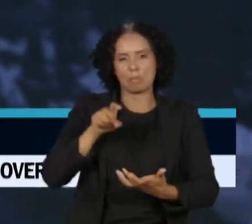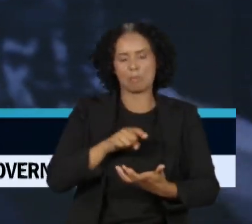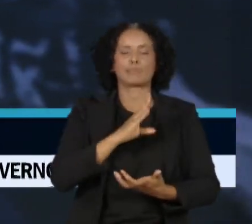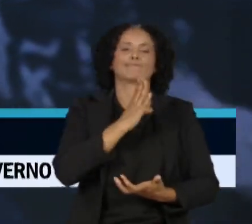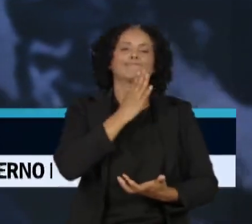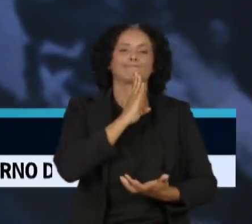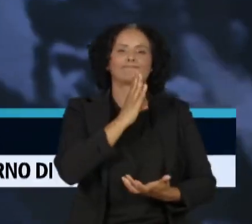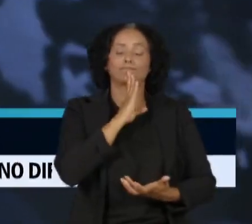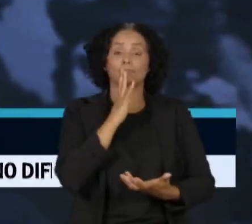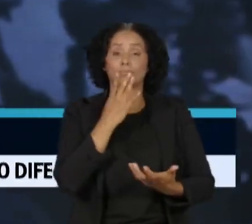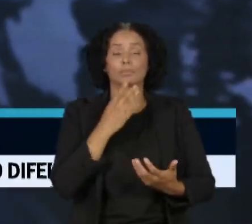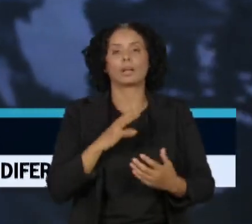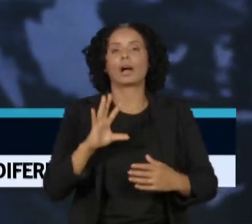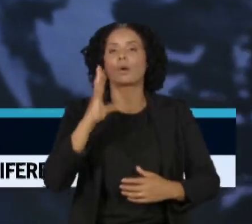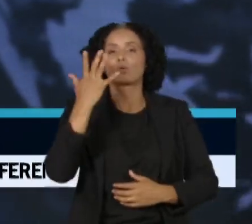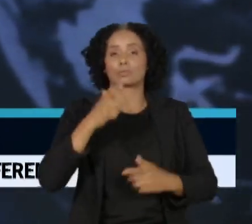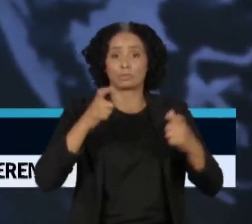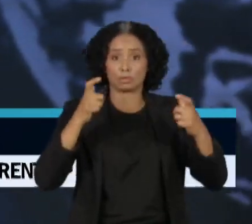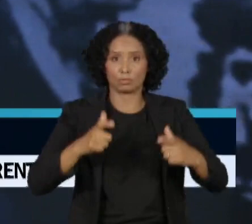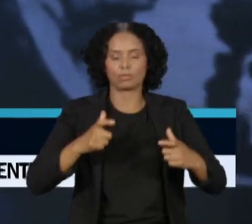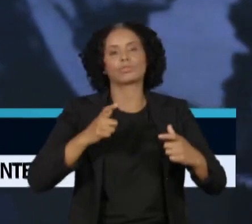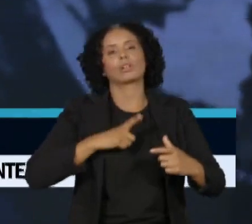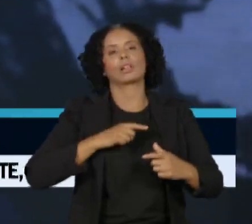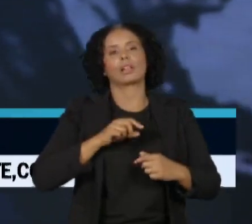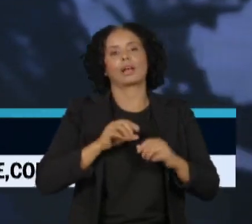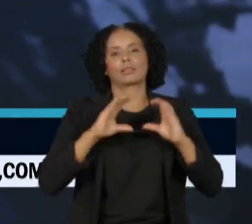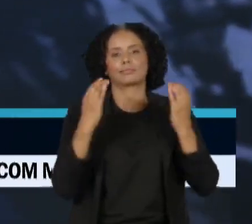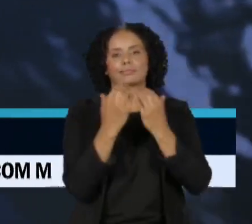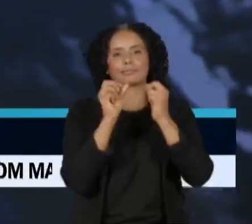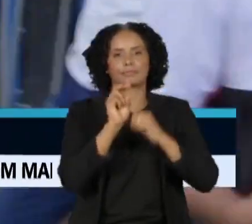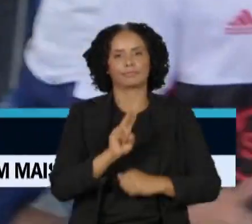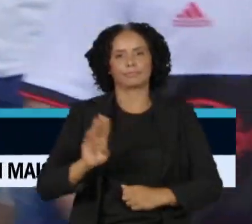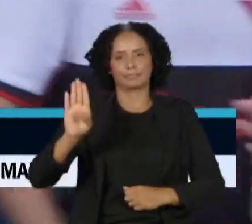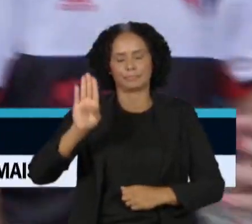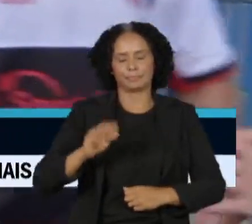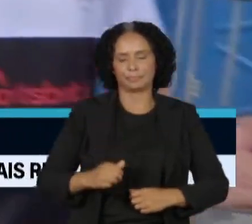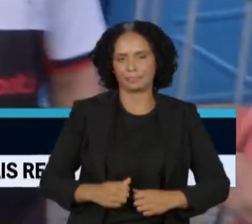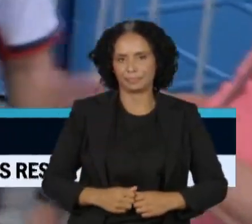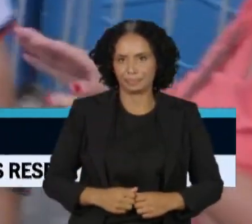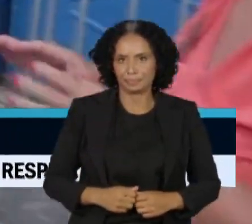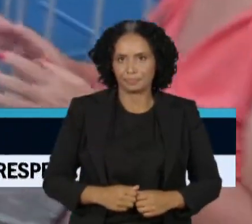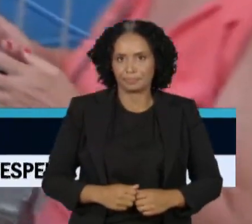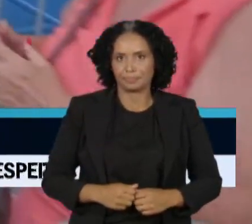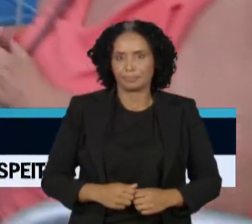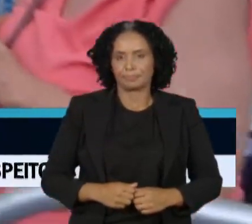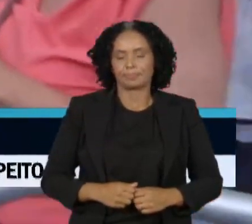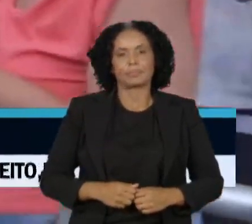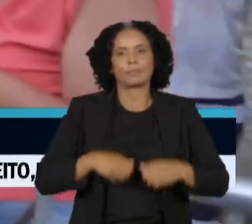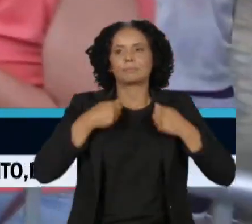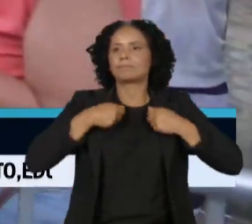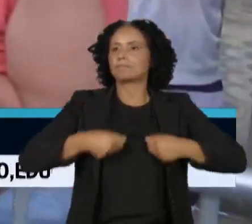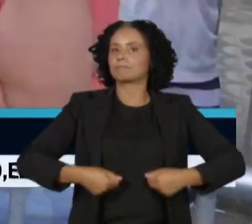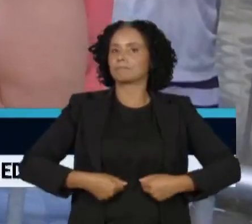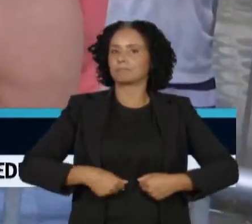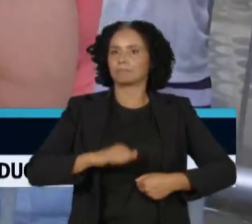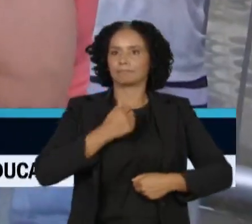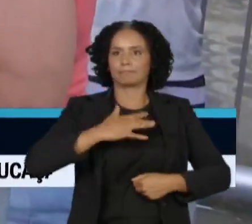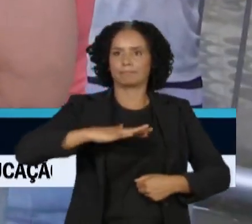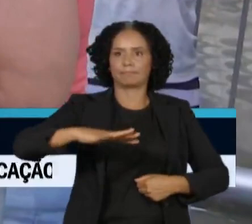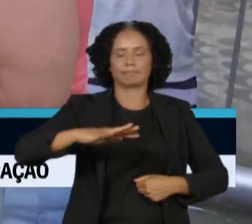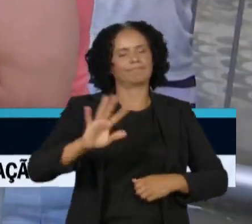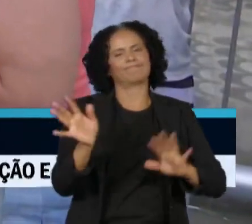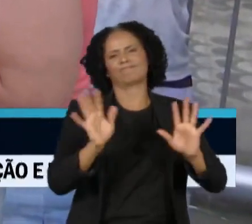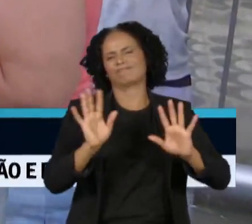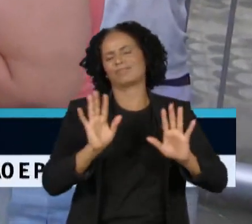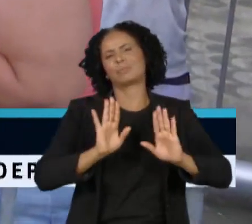está ocorrendo na Vila Belmiro, sede do time que o consagrou primeiro. A camisa não é do Santos, mas isso hoje